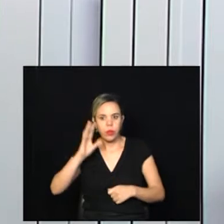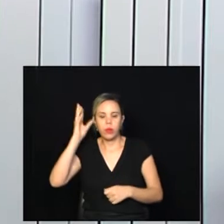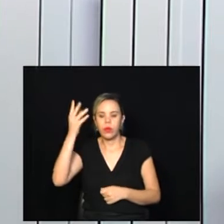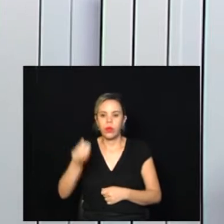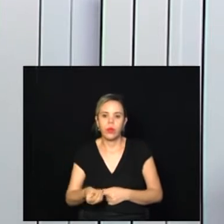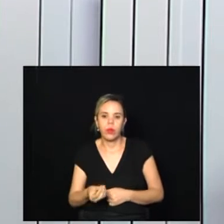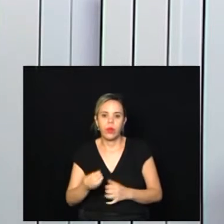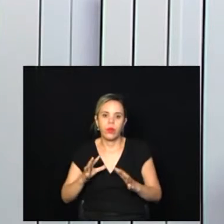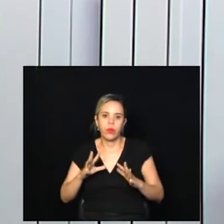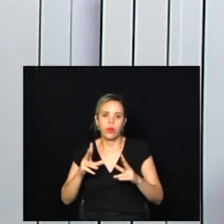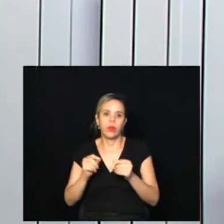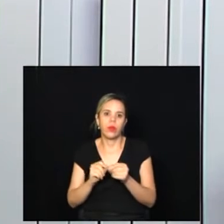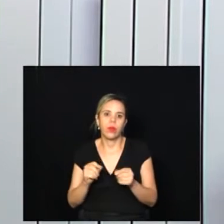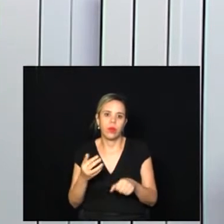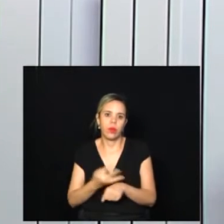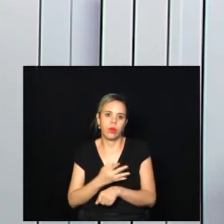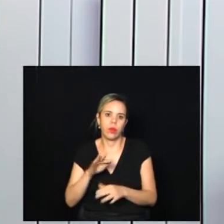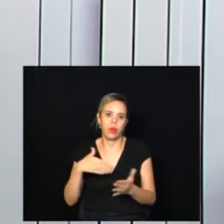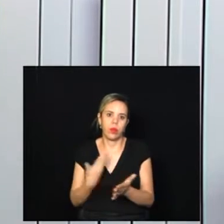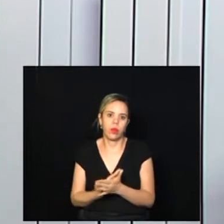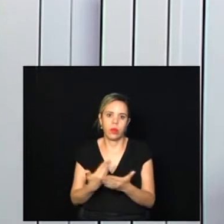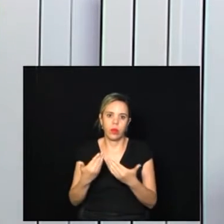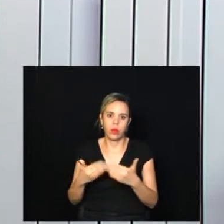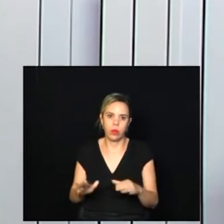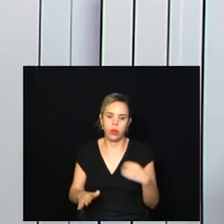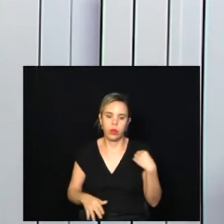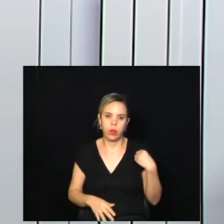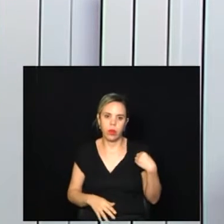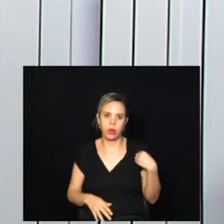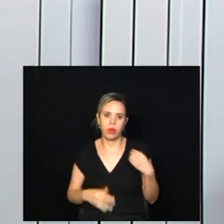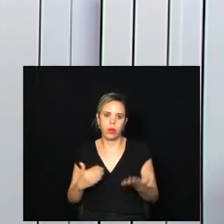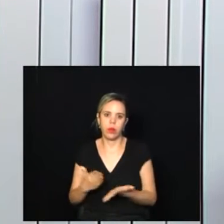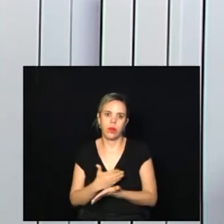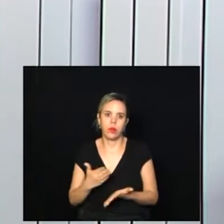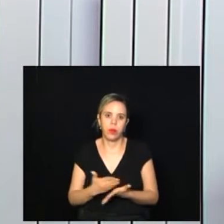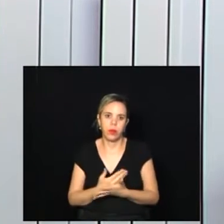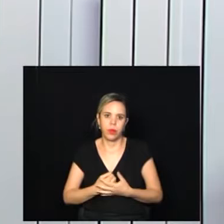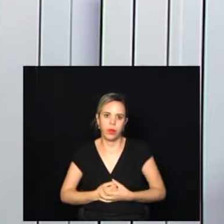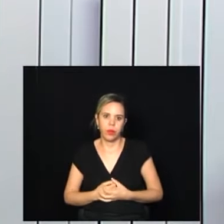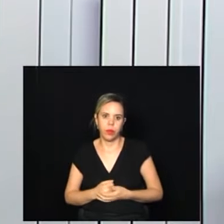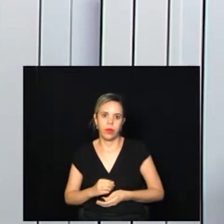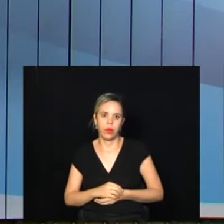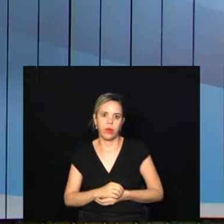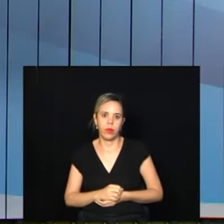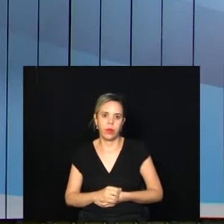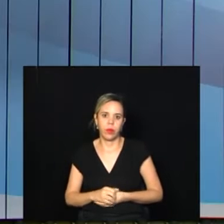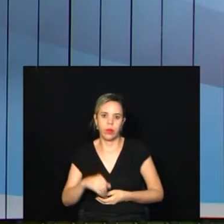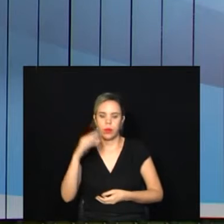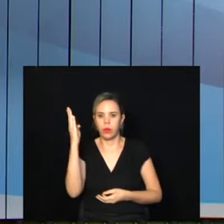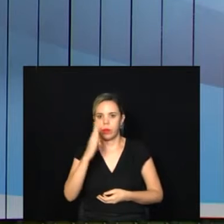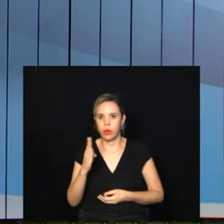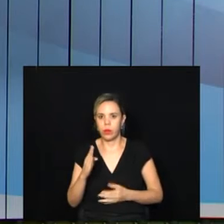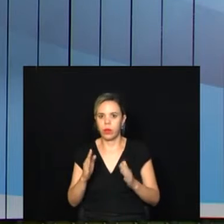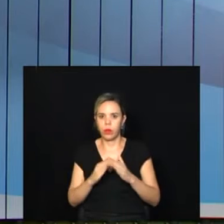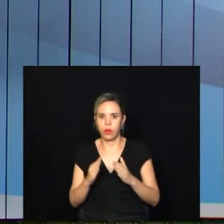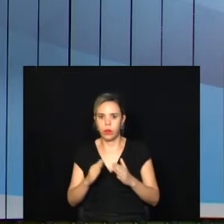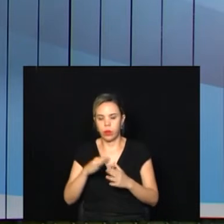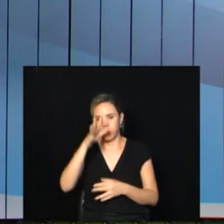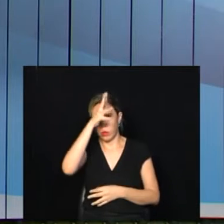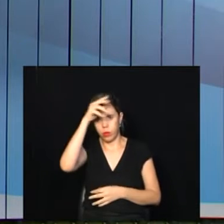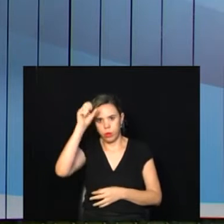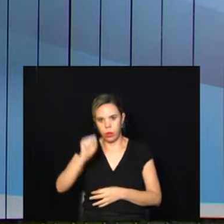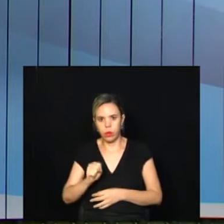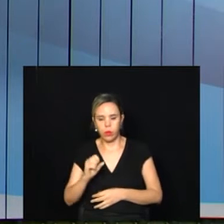entender tudo o que você passou até o lançamento deste livro? Bom, no Brasil, morei em Mato Grosso do Sul,